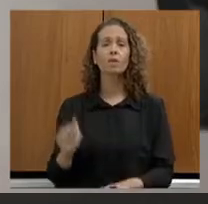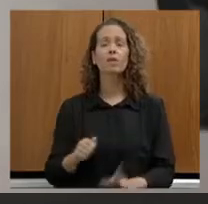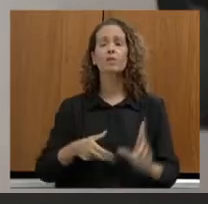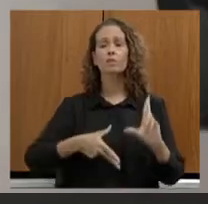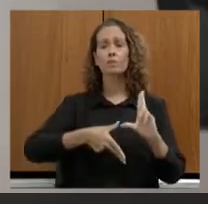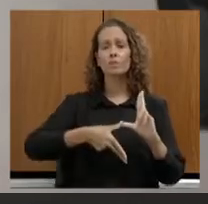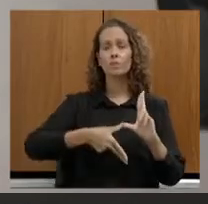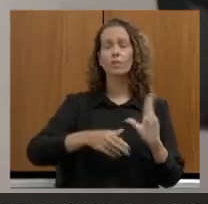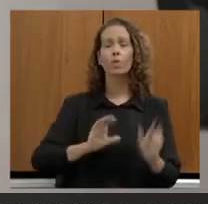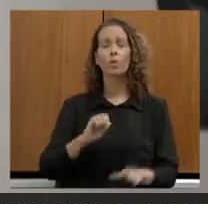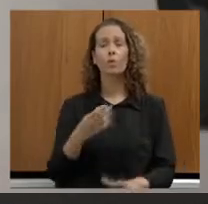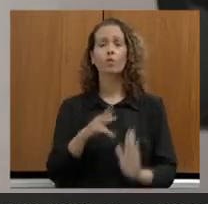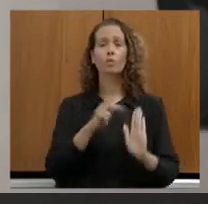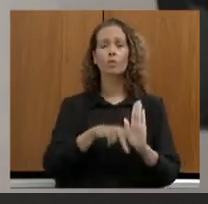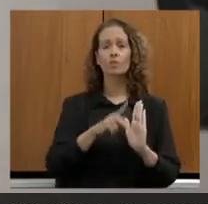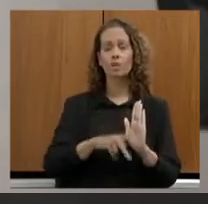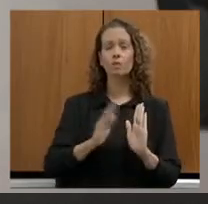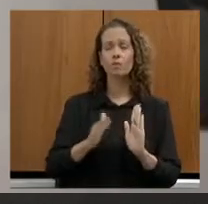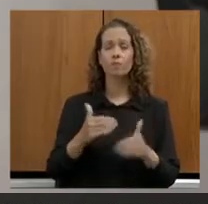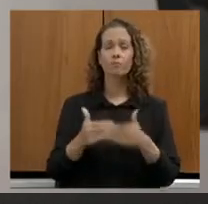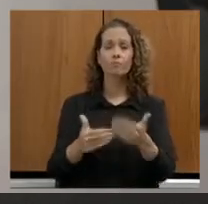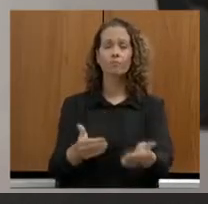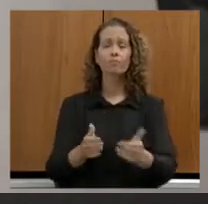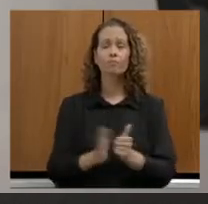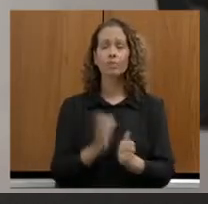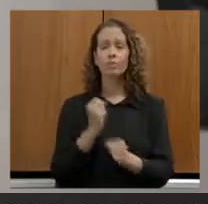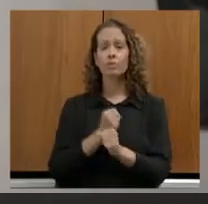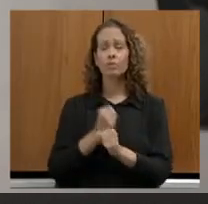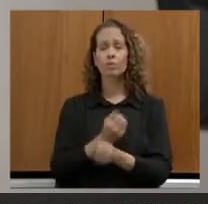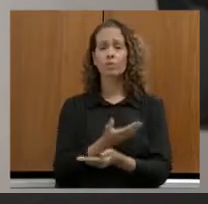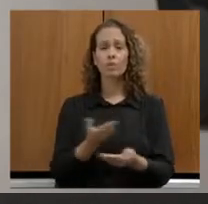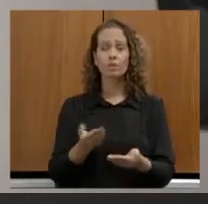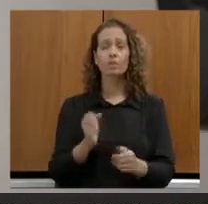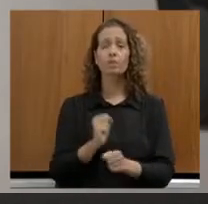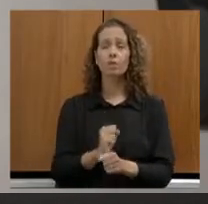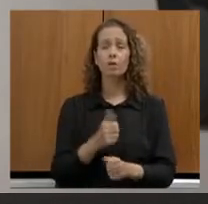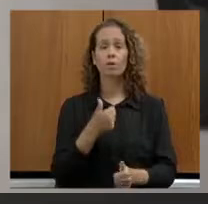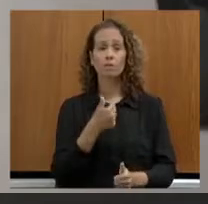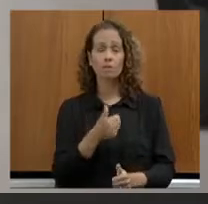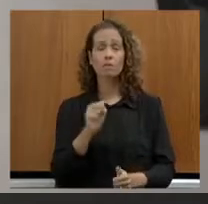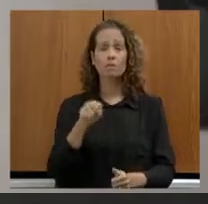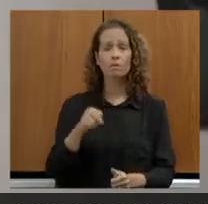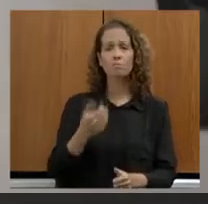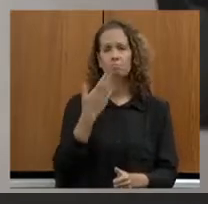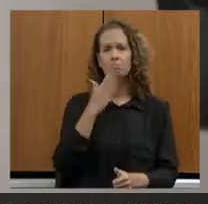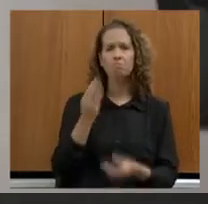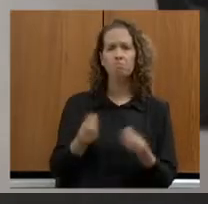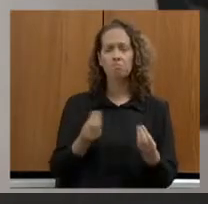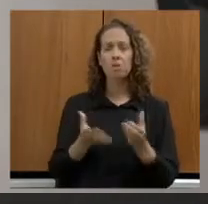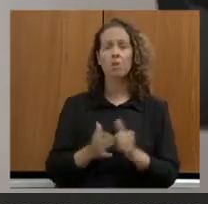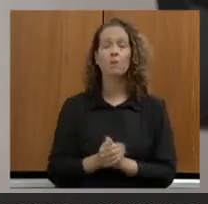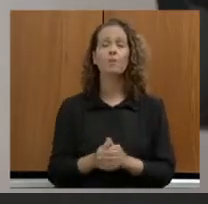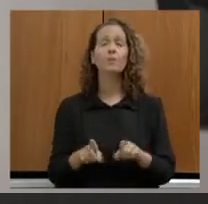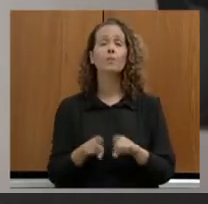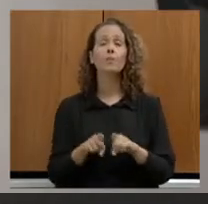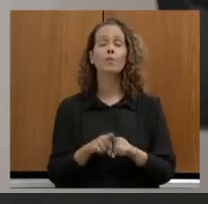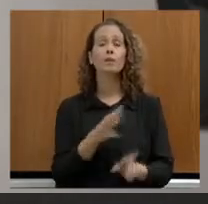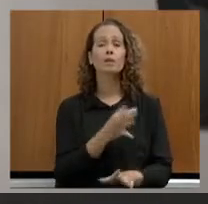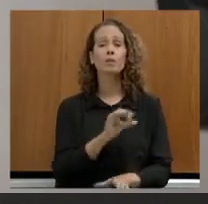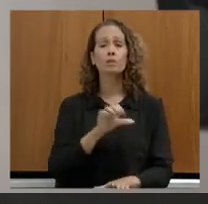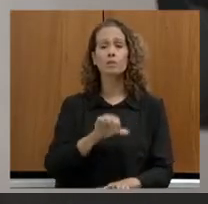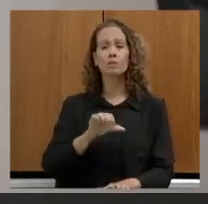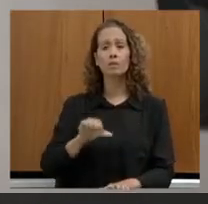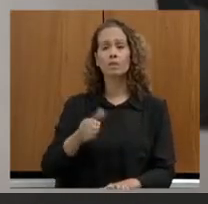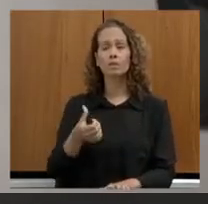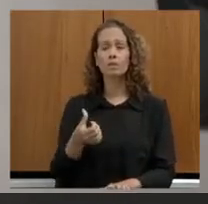bem como se algum projeto em andamento para a construção dessas escolas Em caso positivo Qual é o seu estágio é que ele mede comissão